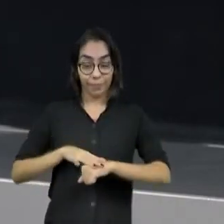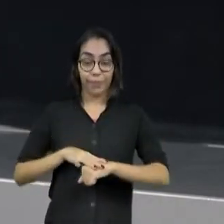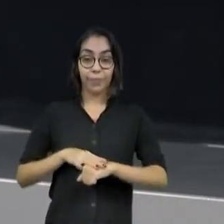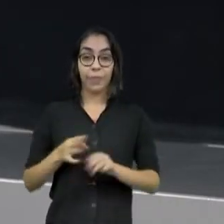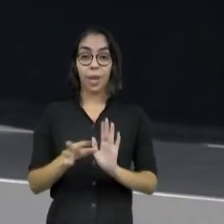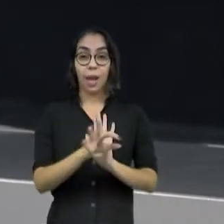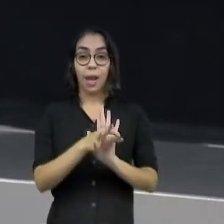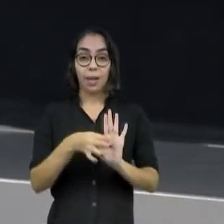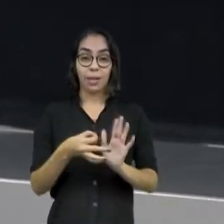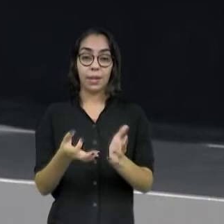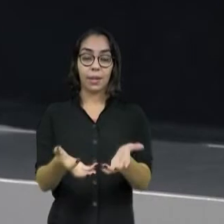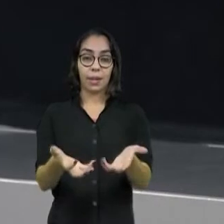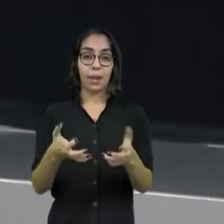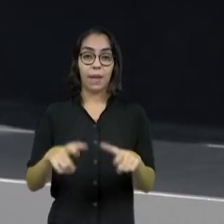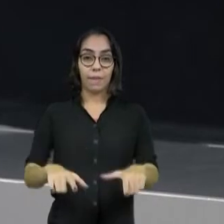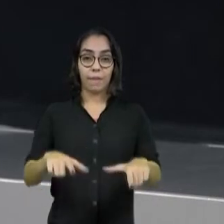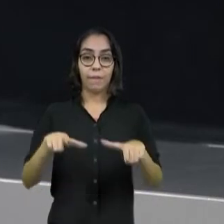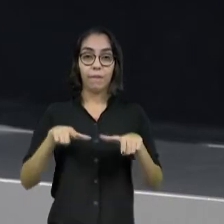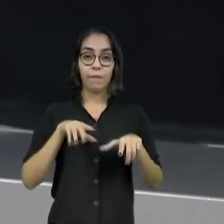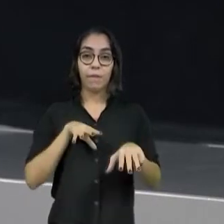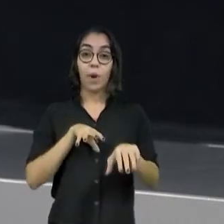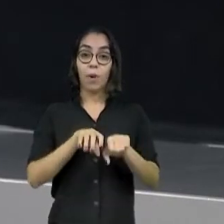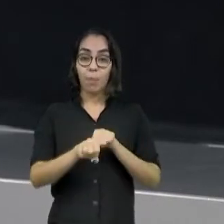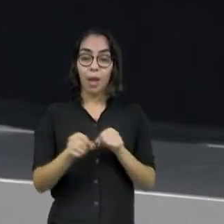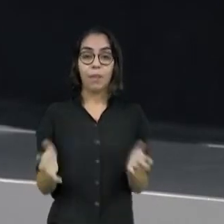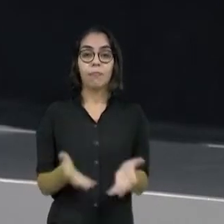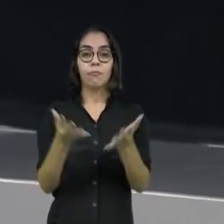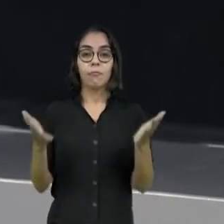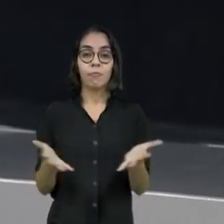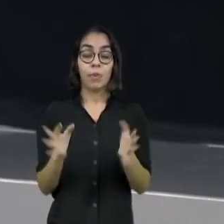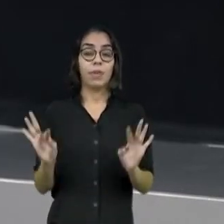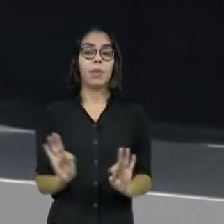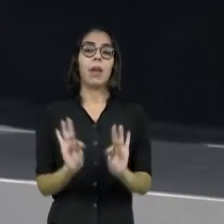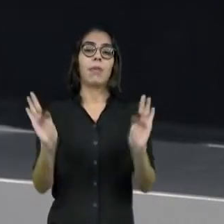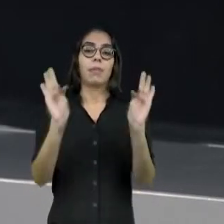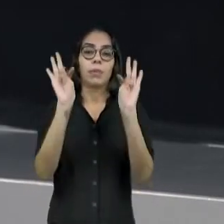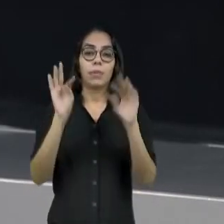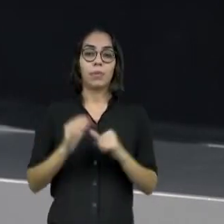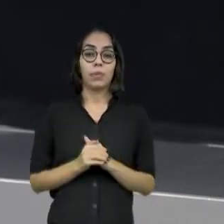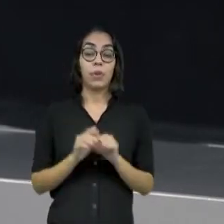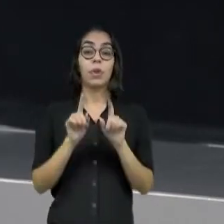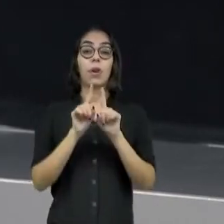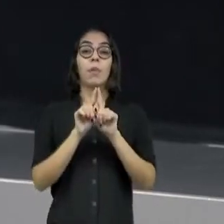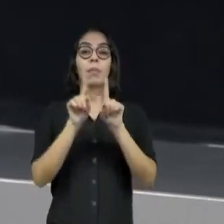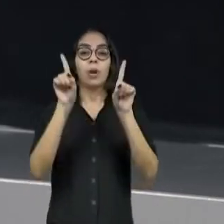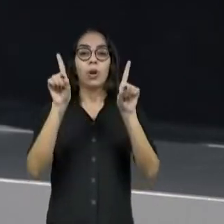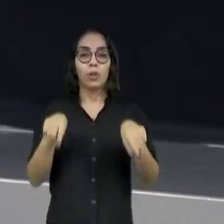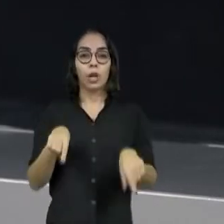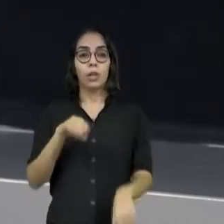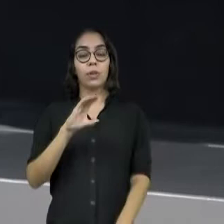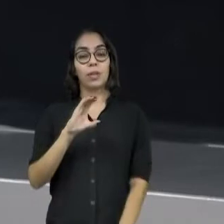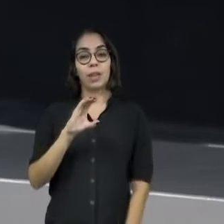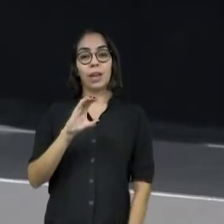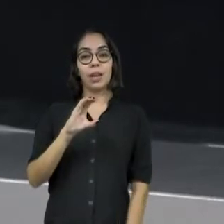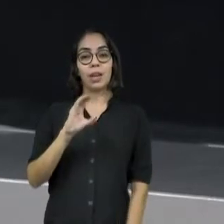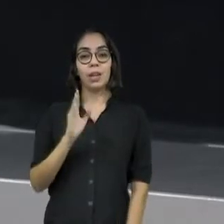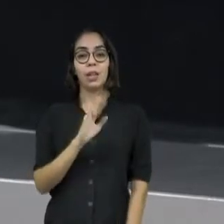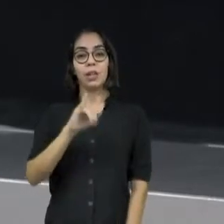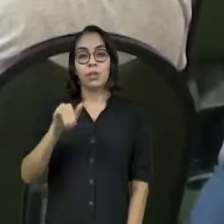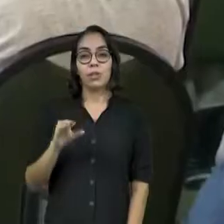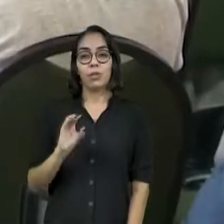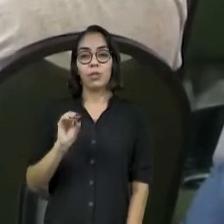100 mil jovens no desenvolvimento de tecnologias. O projeto Ser Jovem foi lançado na tarde de